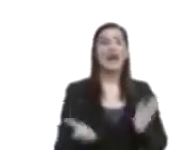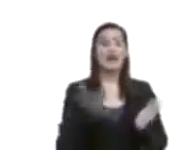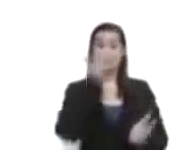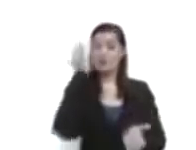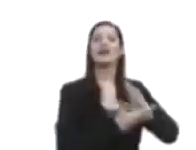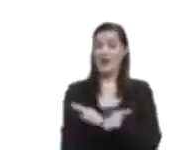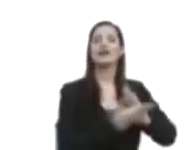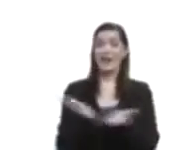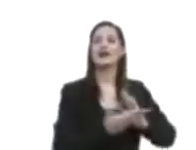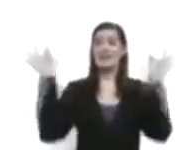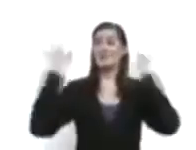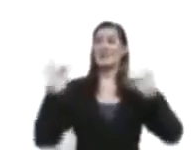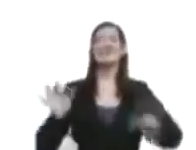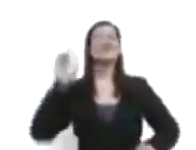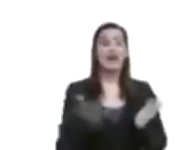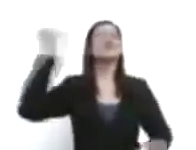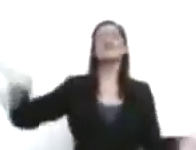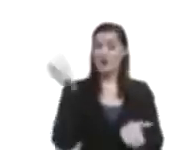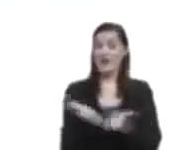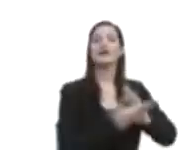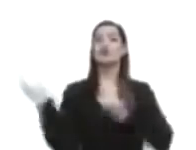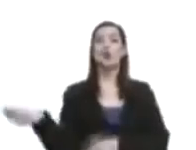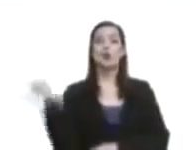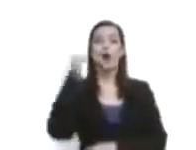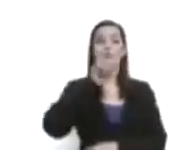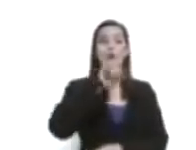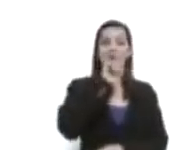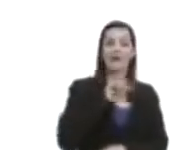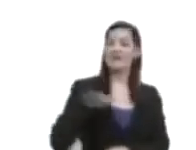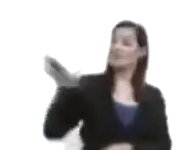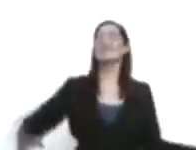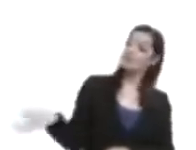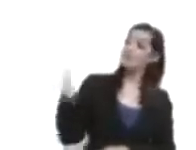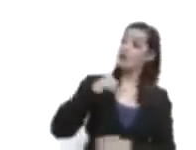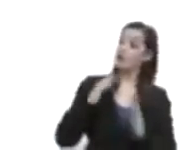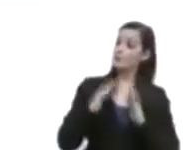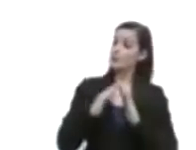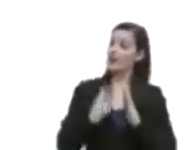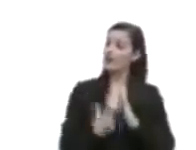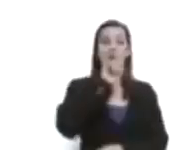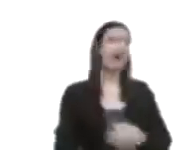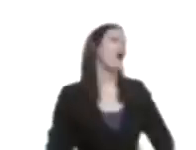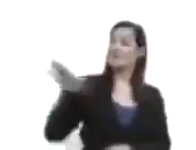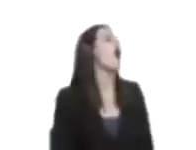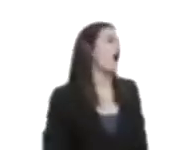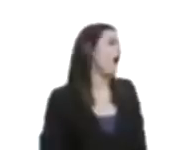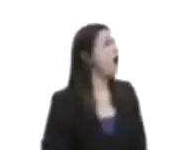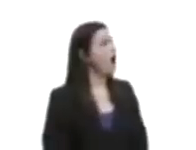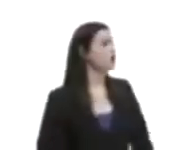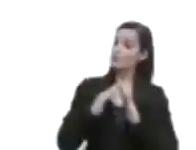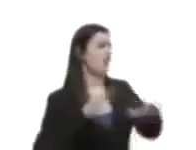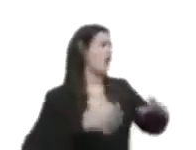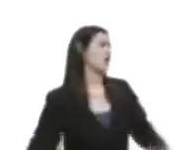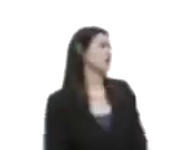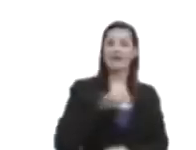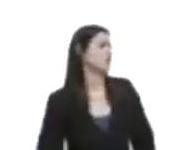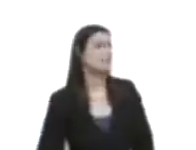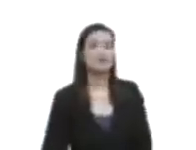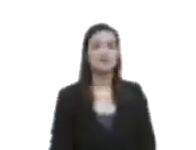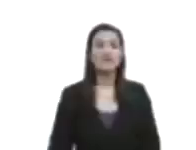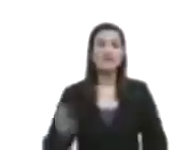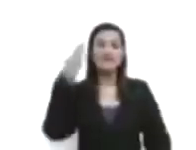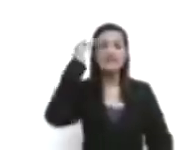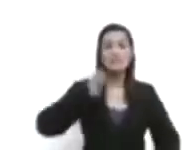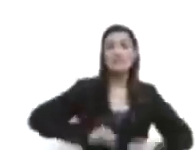mãe fala: vamos para o culto. Entristece. está uma delícia, está vendo aquela partida fla-flu,